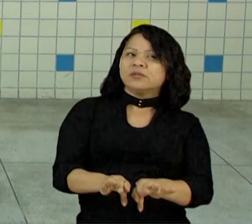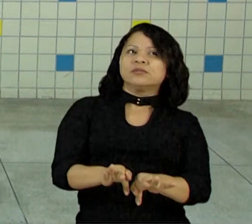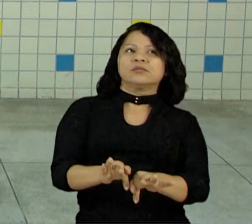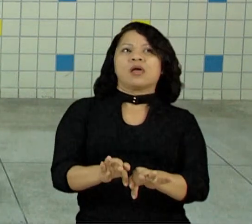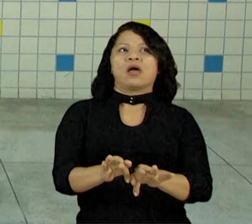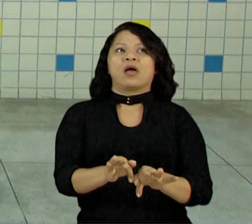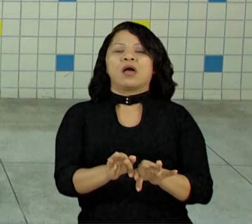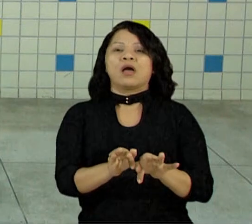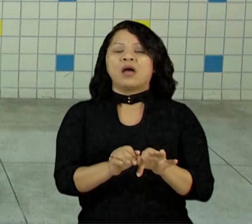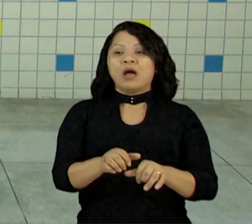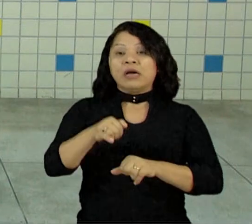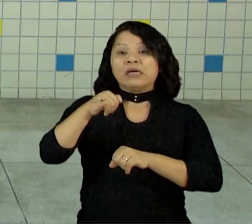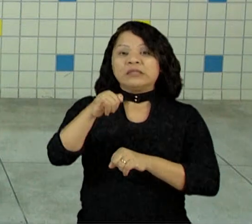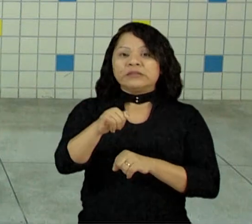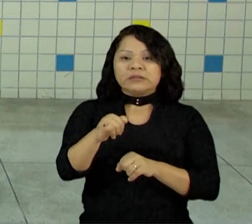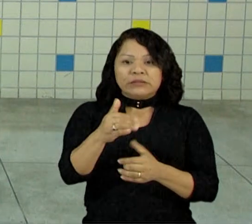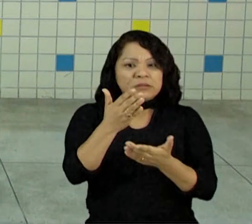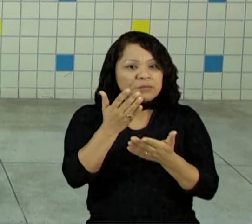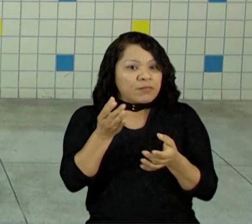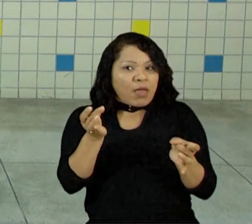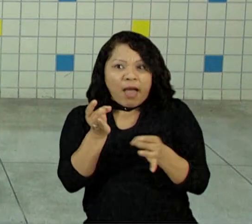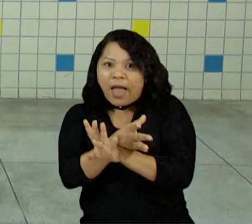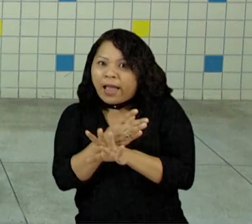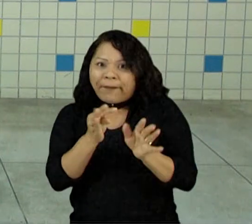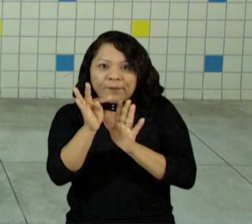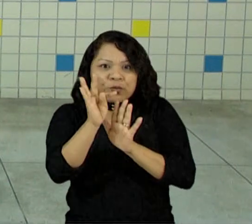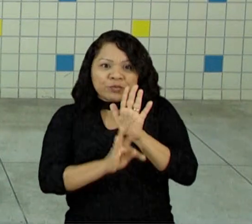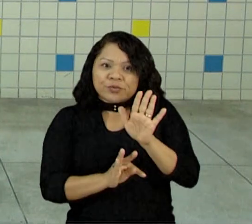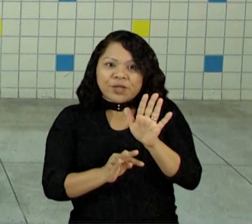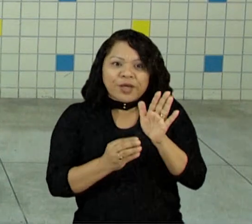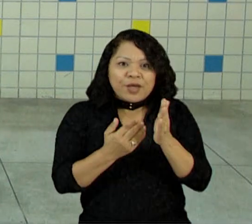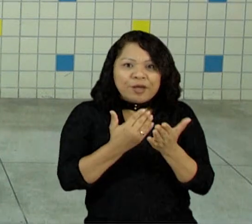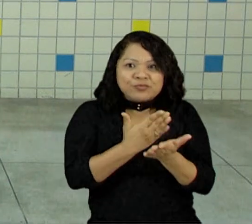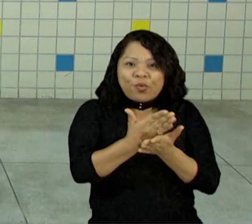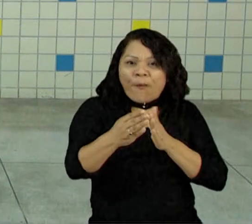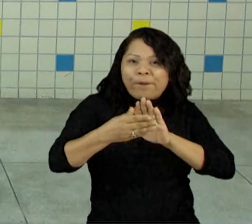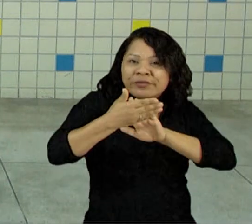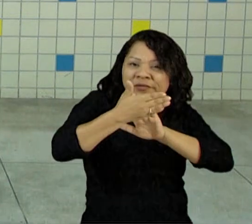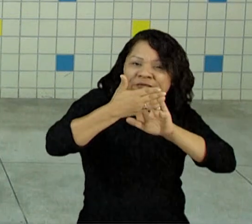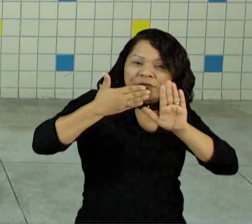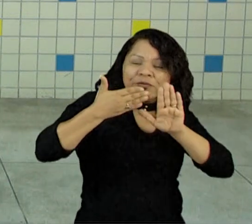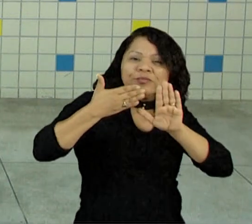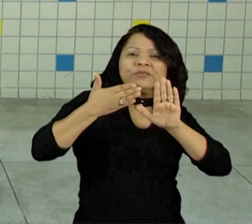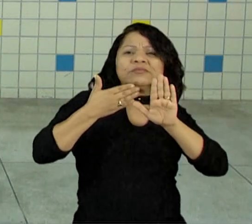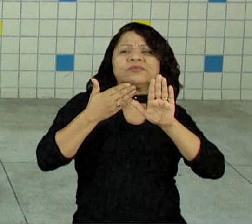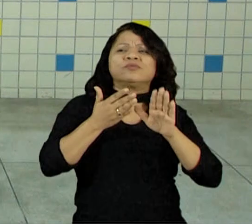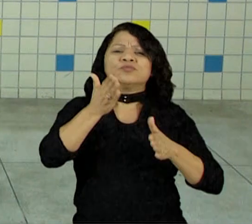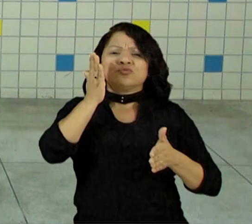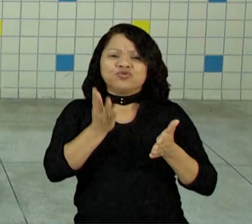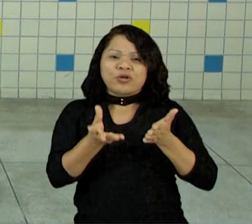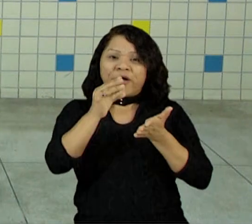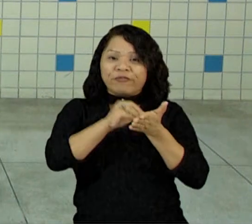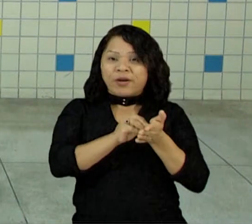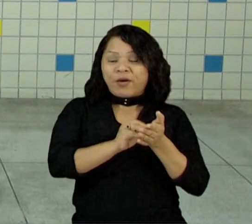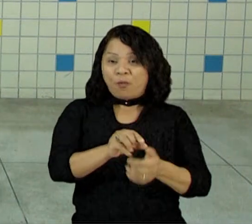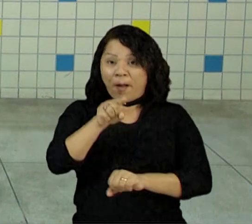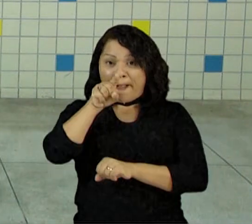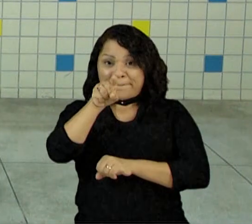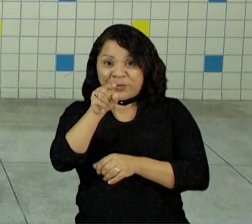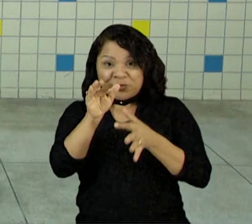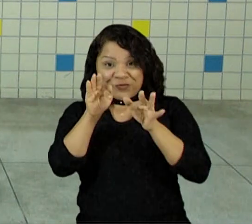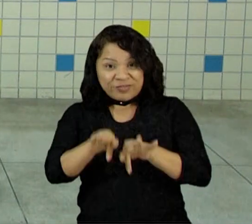texto, terminei de fazer minha introdução, já coloquei tudo que o meu leitor precisa saber, ponto final